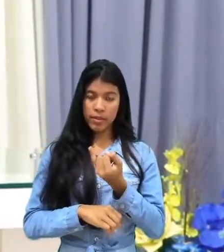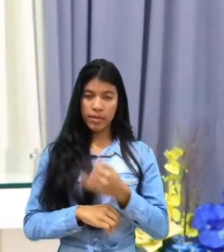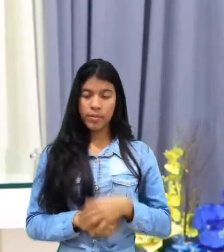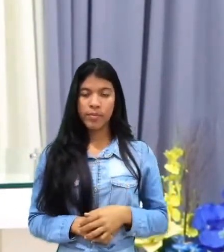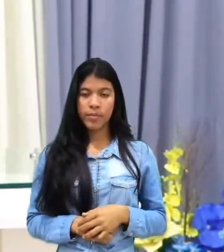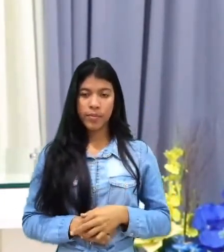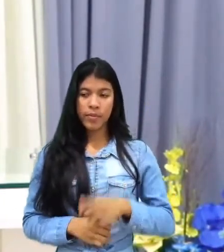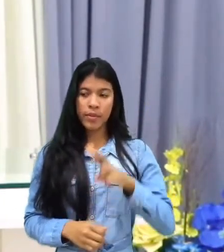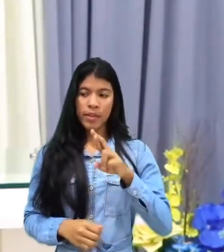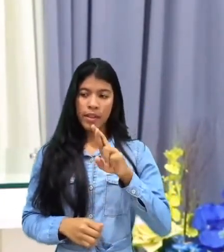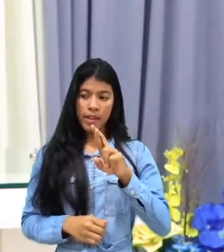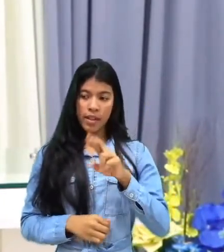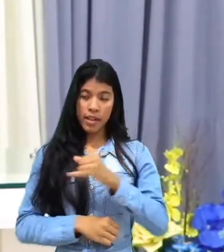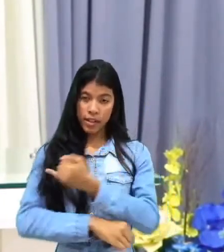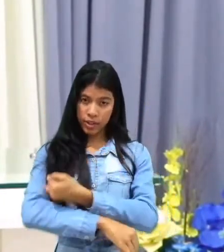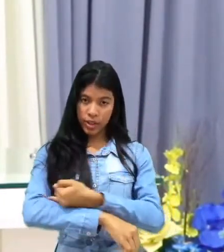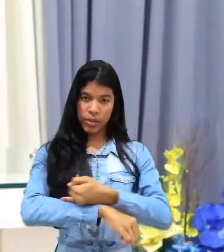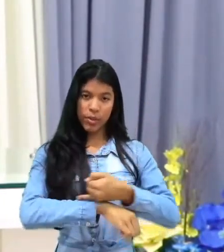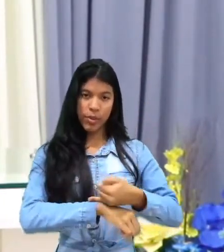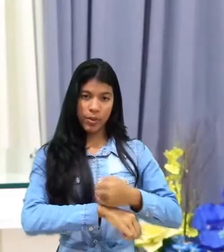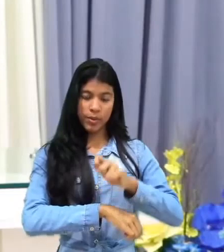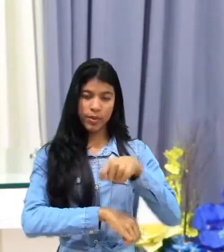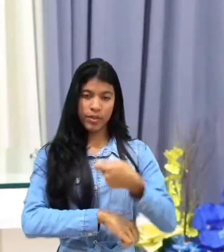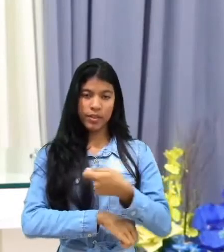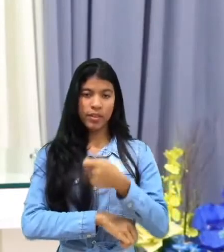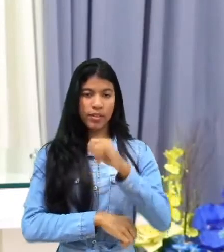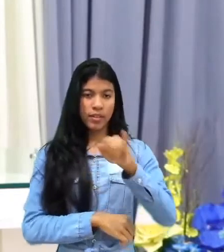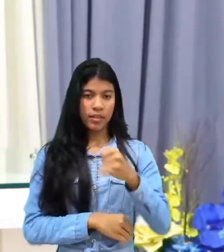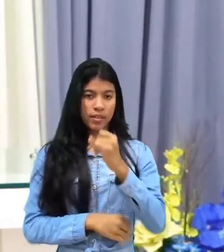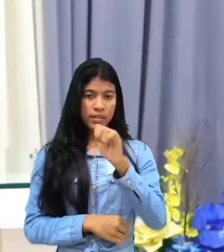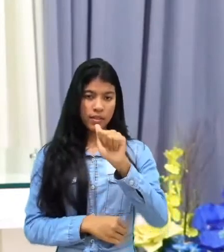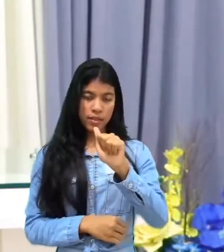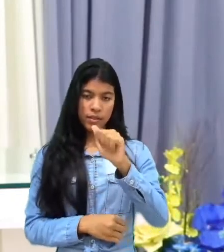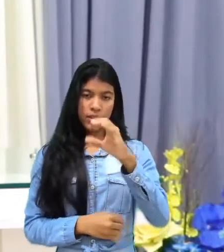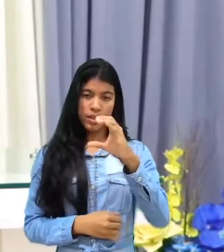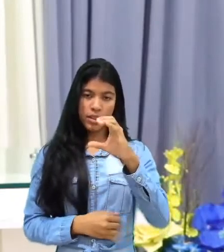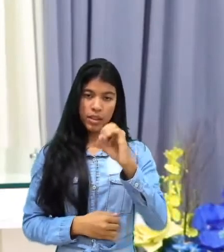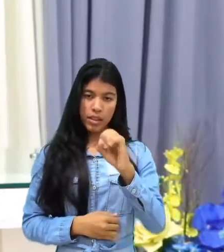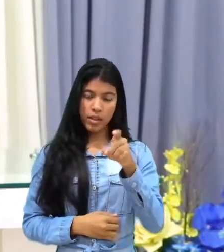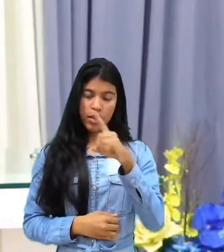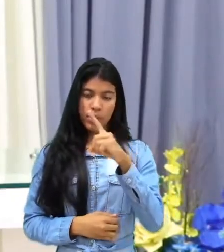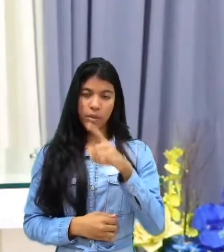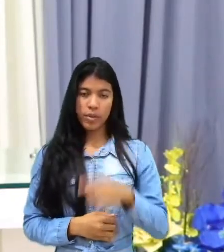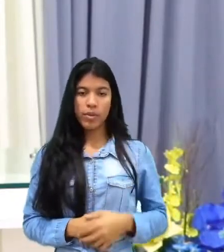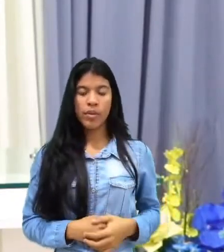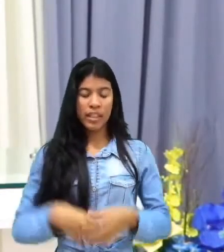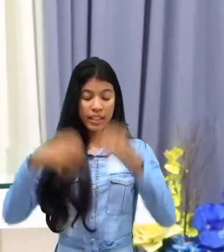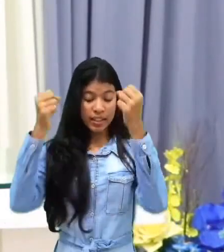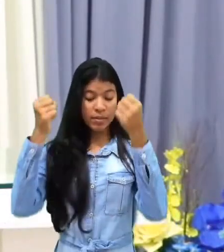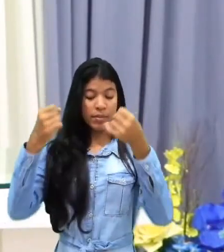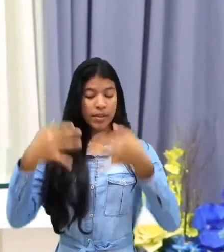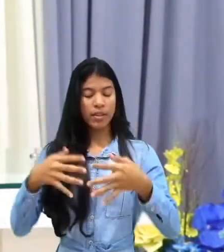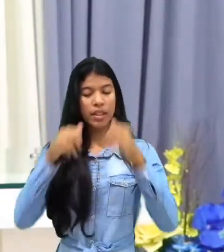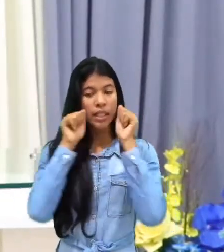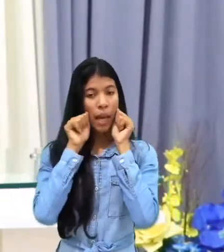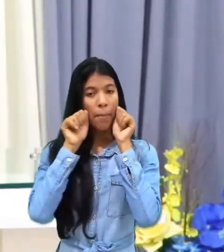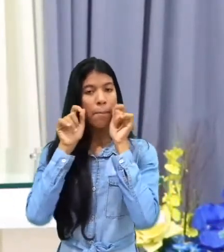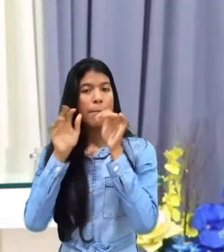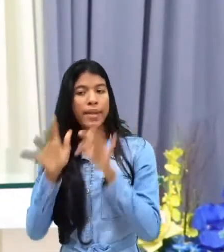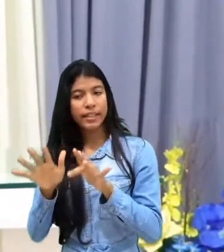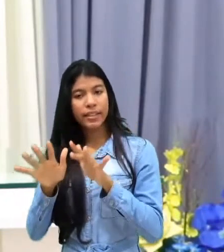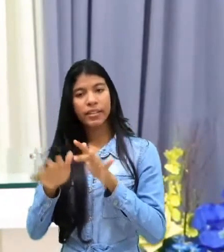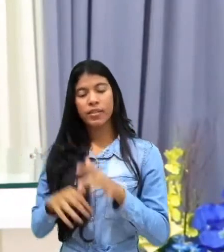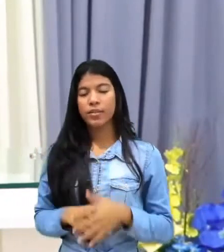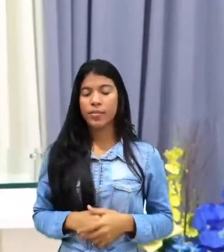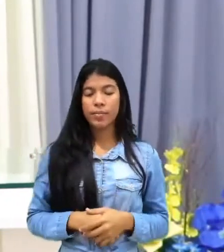Rebeca orientando a Jacó no tocante à bênção da primogenitura